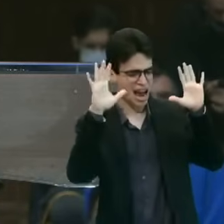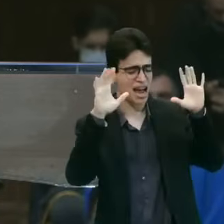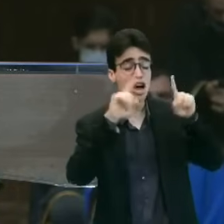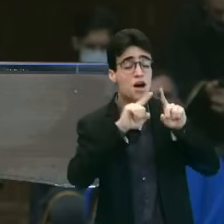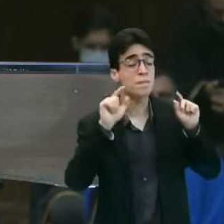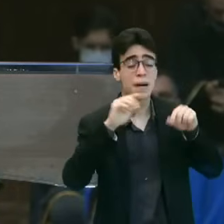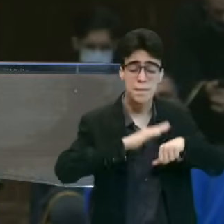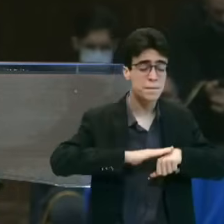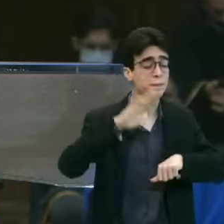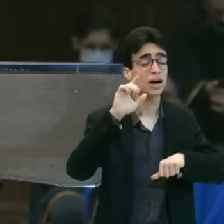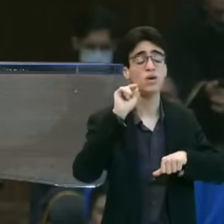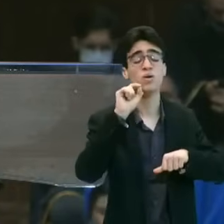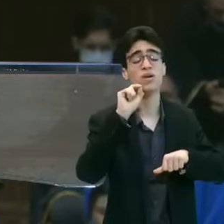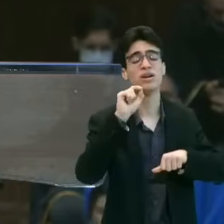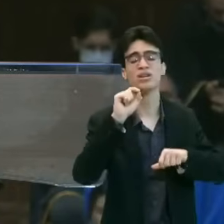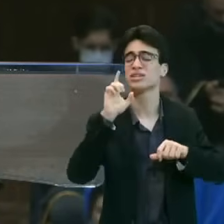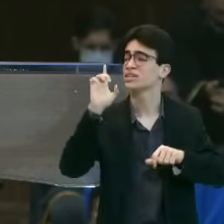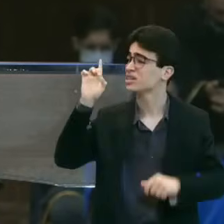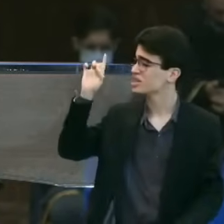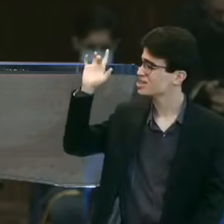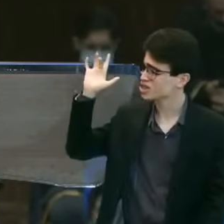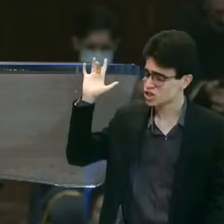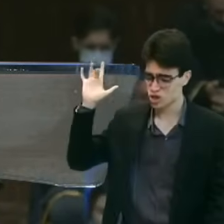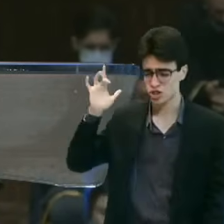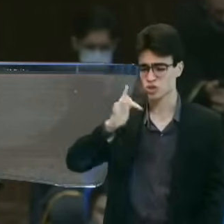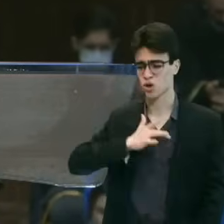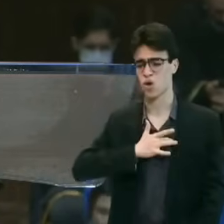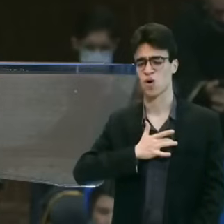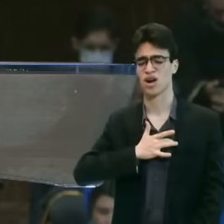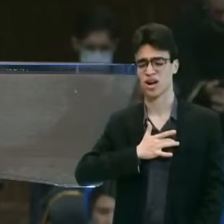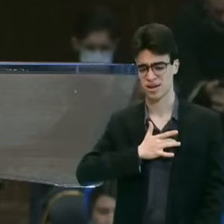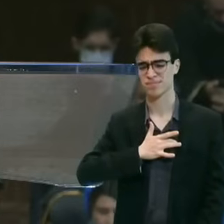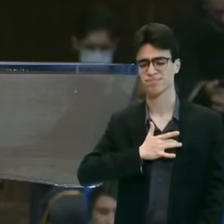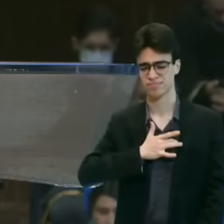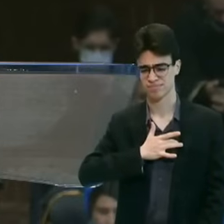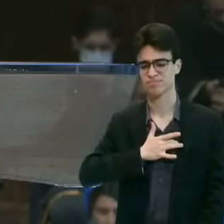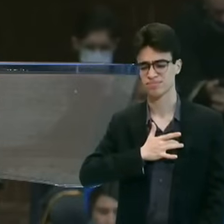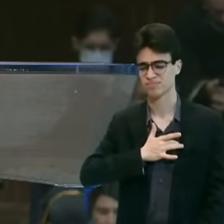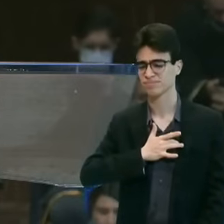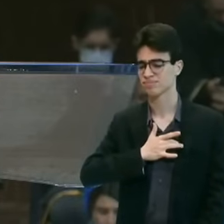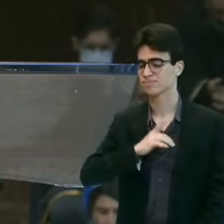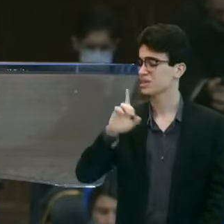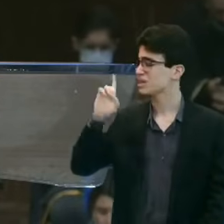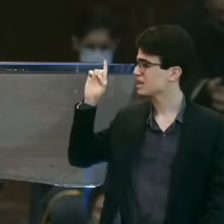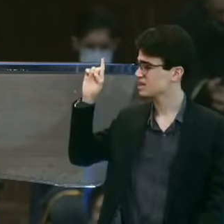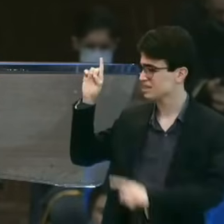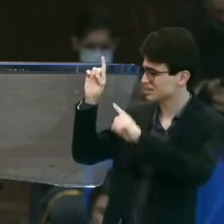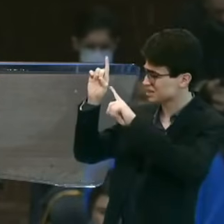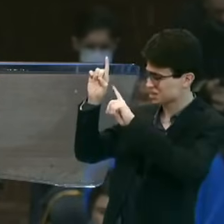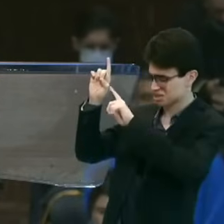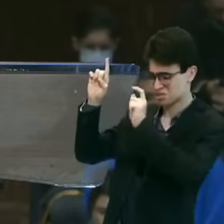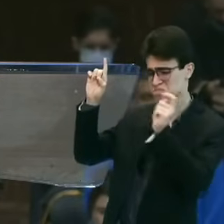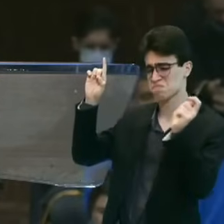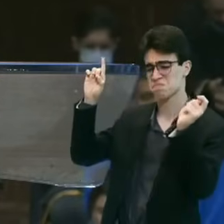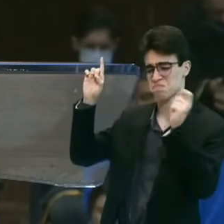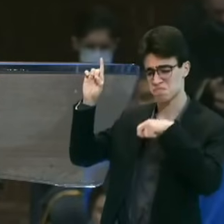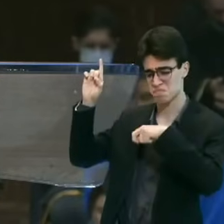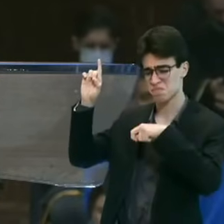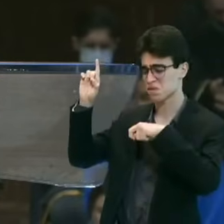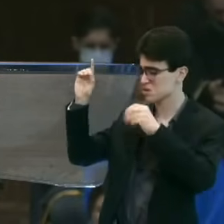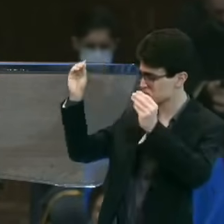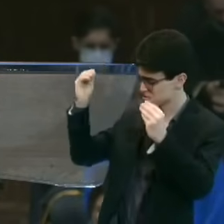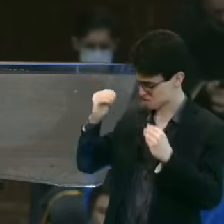Senhor, ministra nos nossos corações. Tu és aquele que pode aplicar à